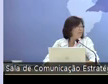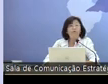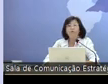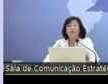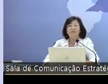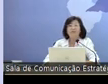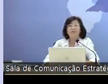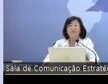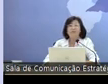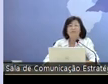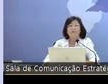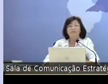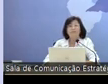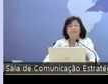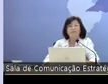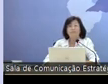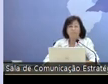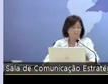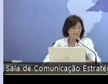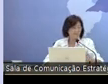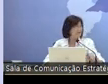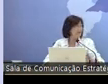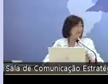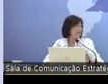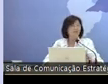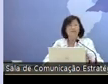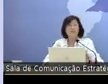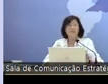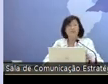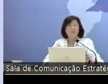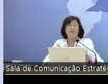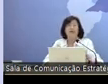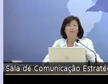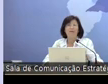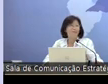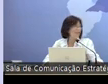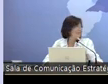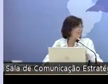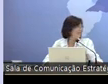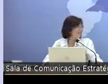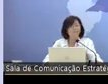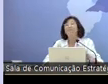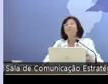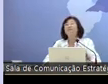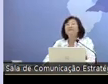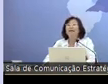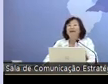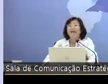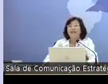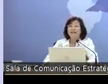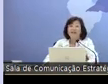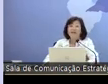podem procurar no sinasc se você quer completar alguma cole não